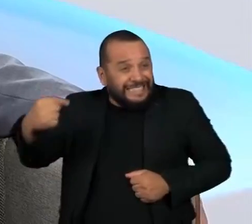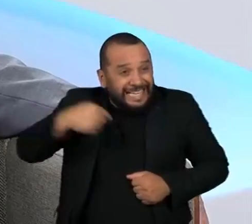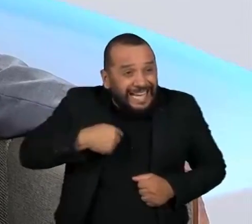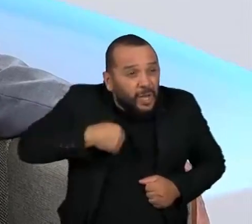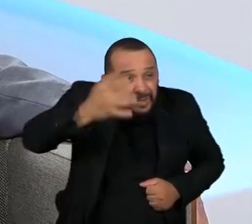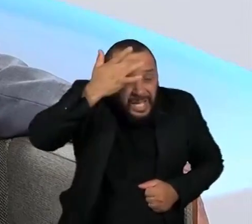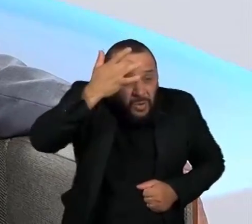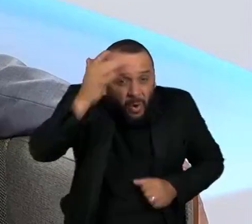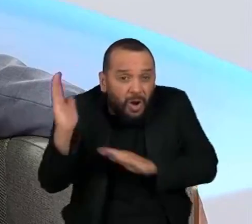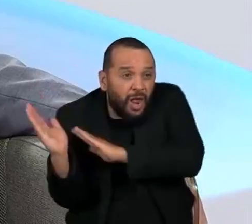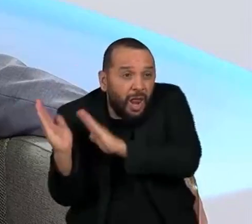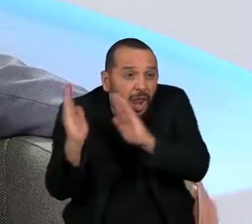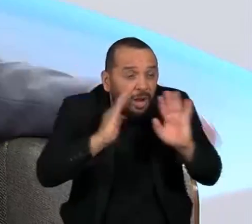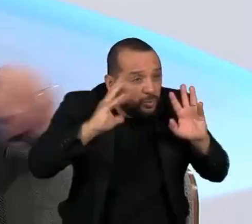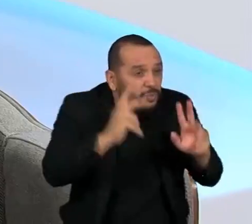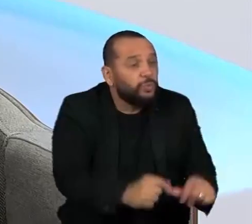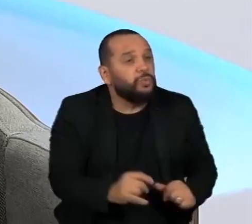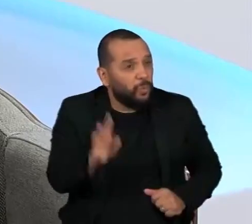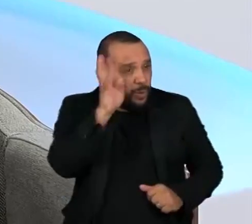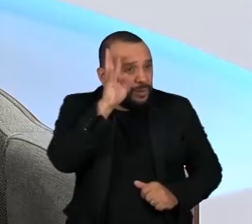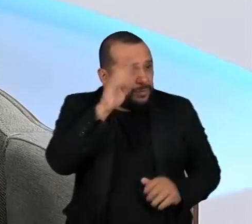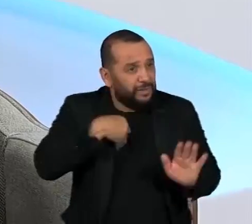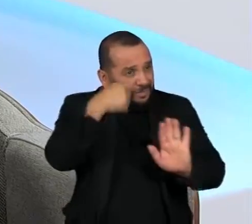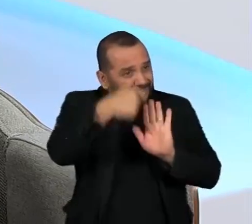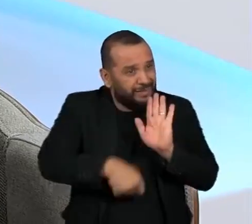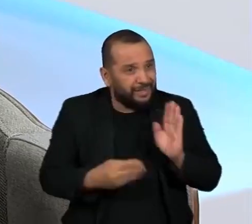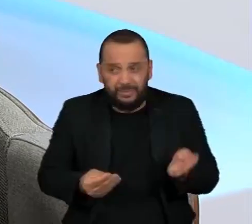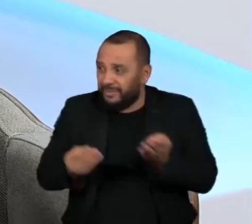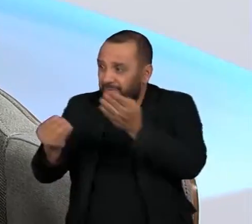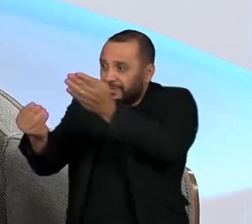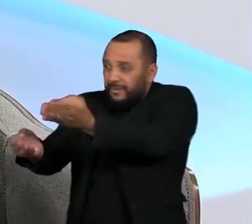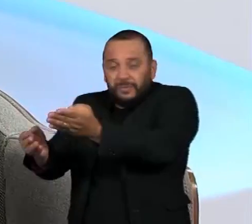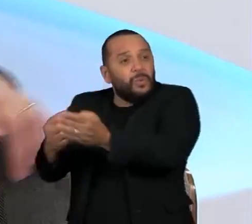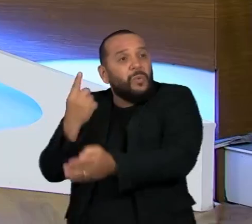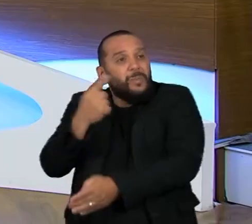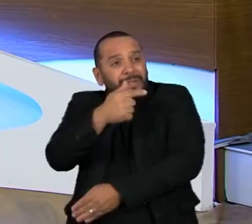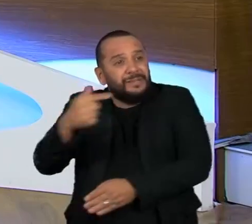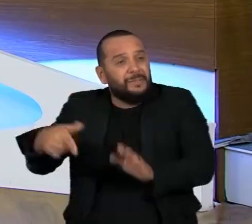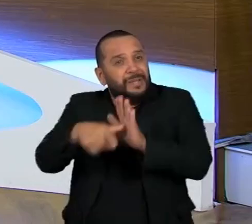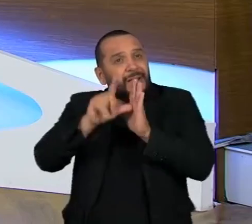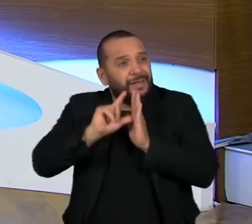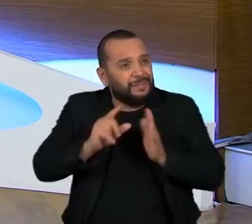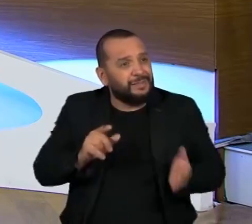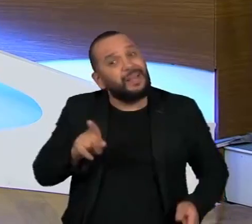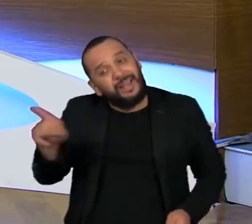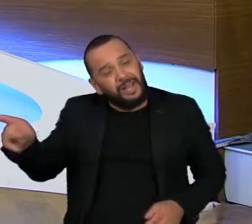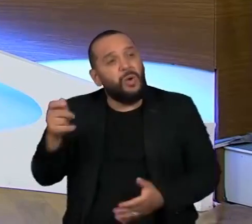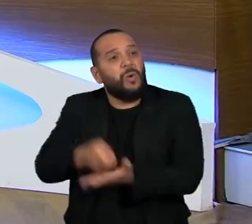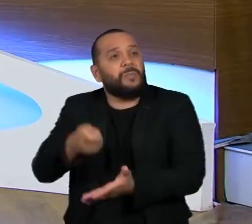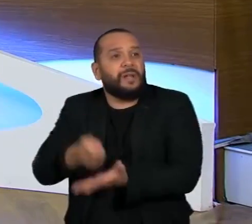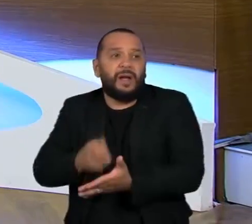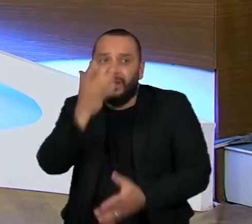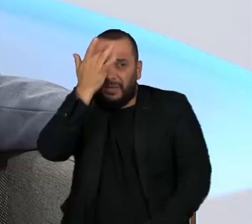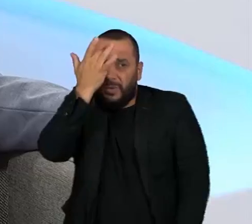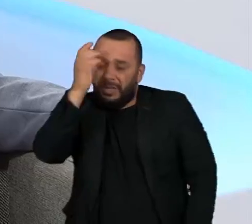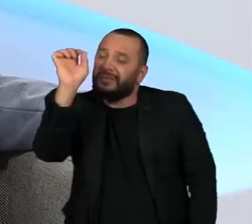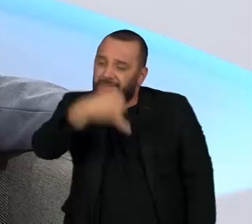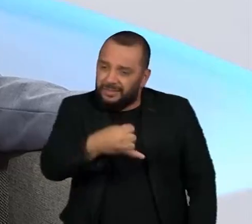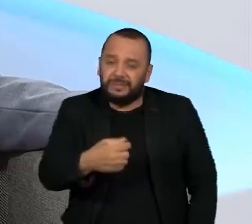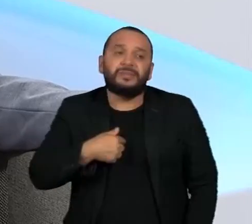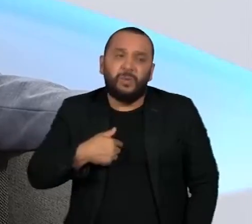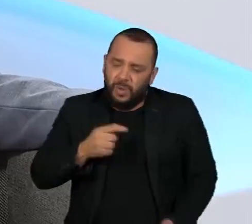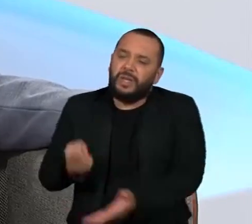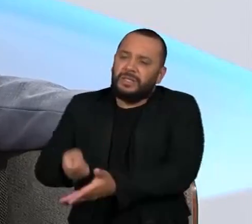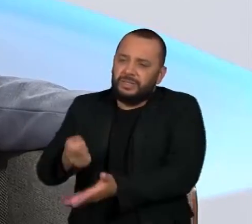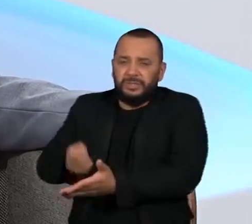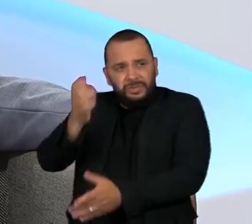na quarta-feira à noite o texto que ele vai gravar quarta-feira a semana que vem então Eu exijo